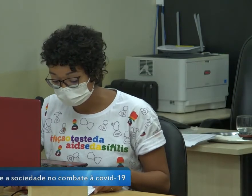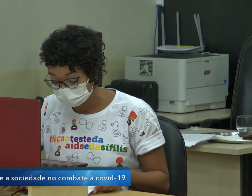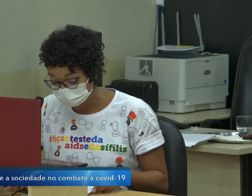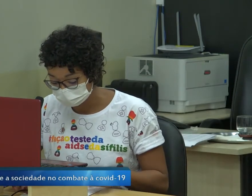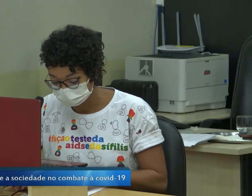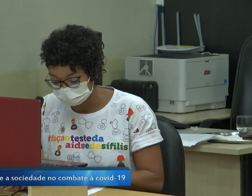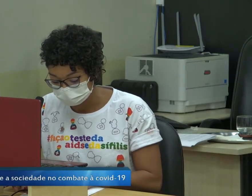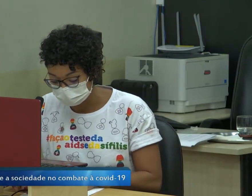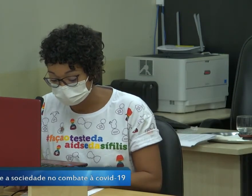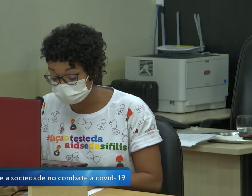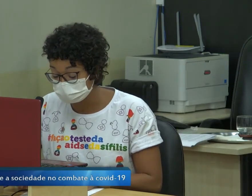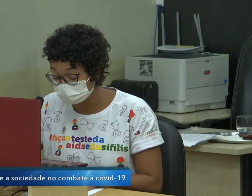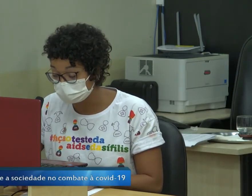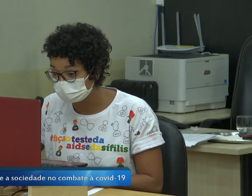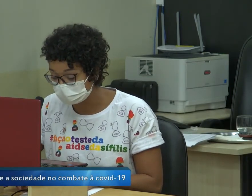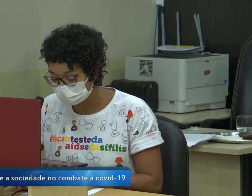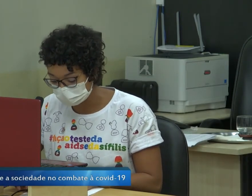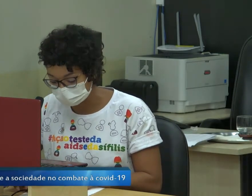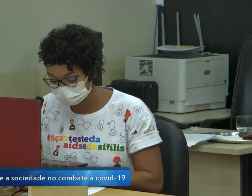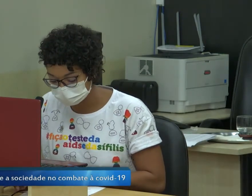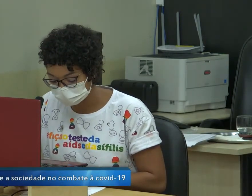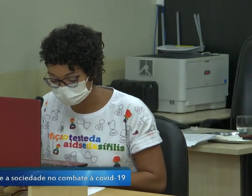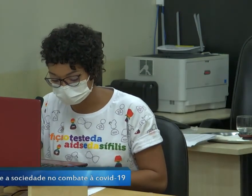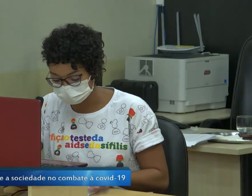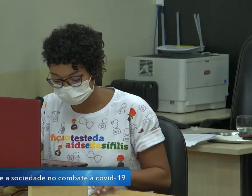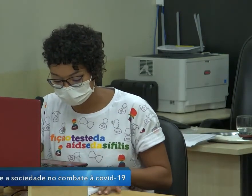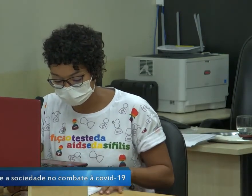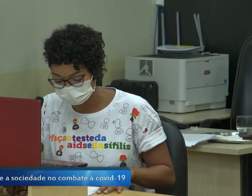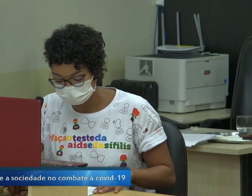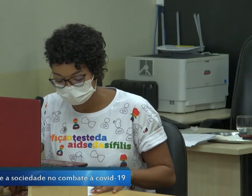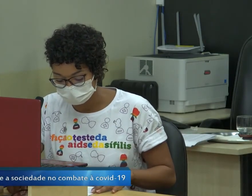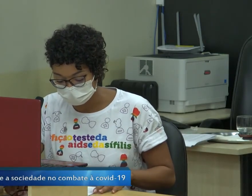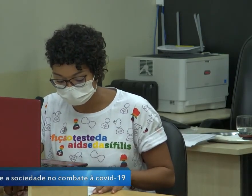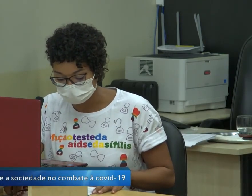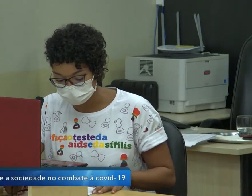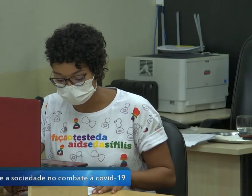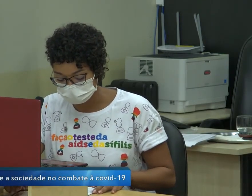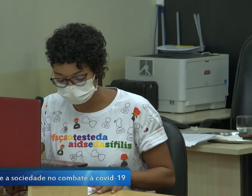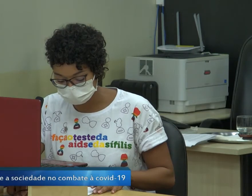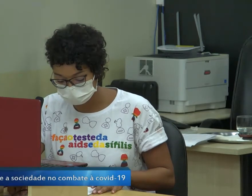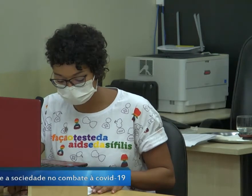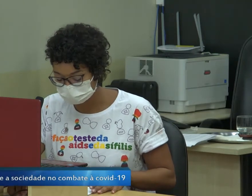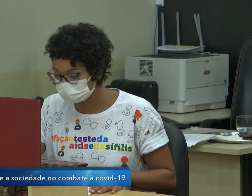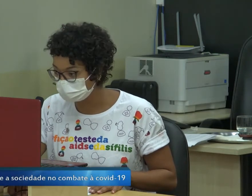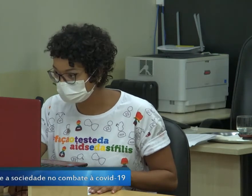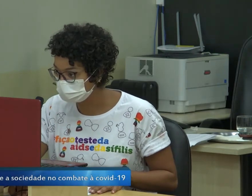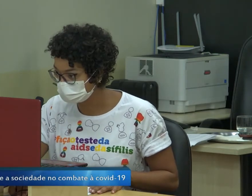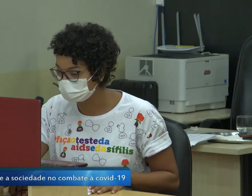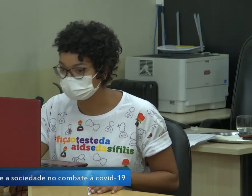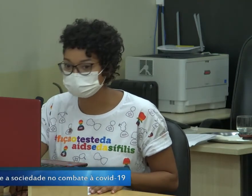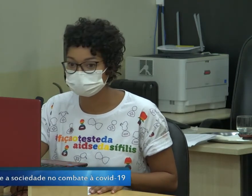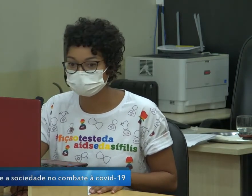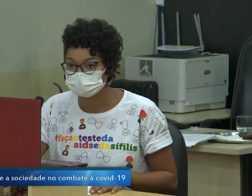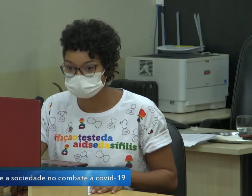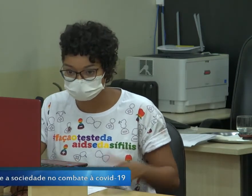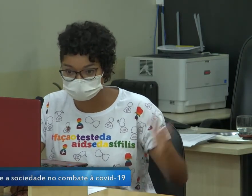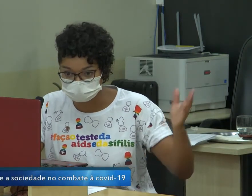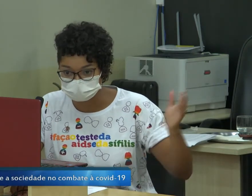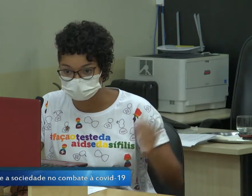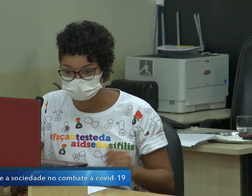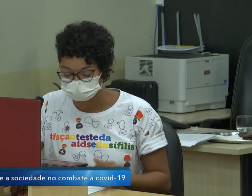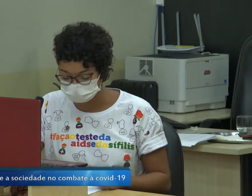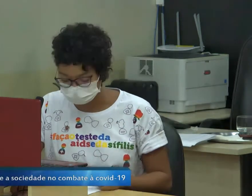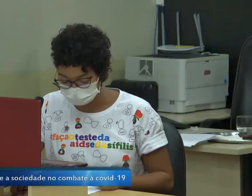doutor Ademir, que é da diretoria técnica do Hospital de Campanha, e logo depois nós vamos ouvir também o coronel João Alberto. Por